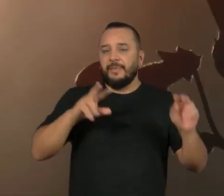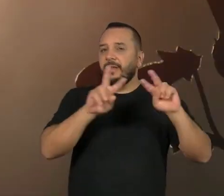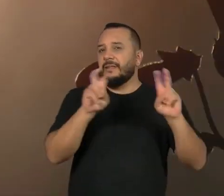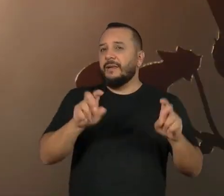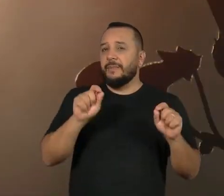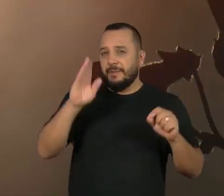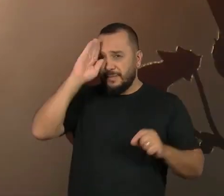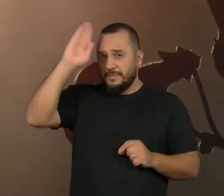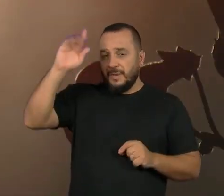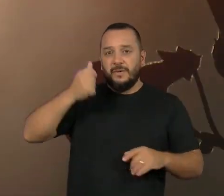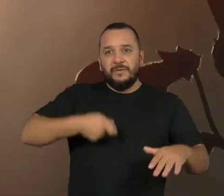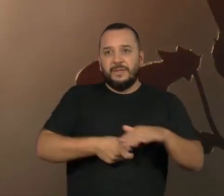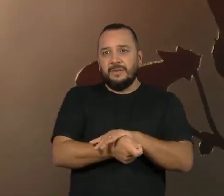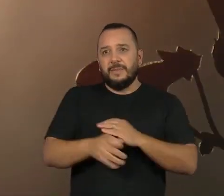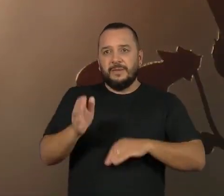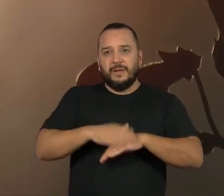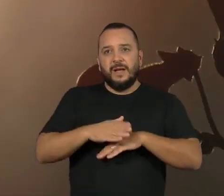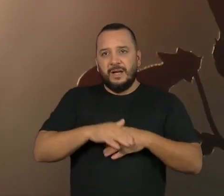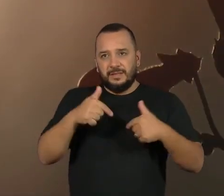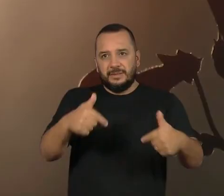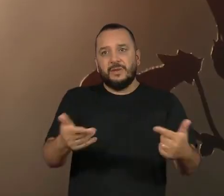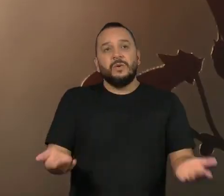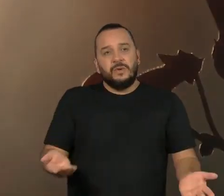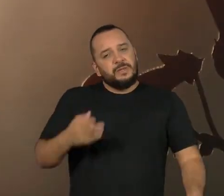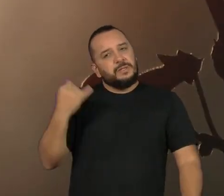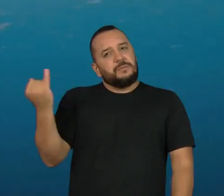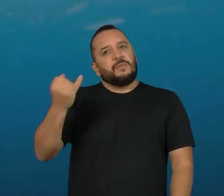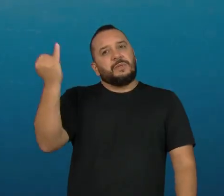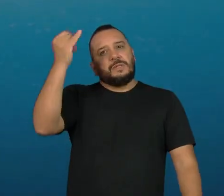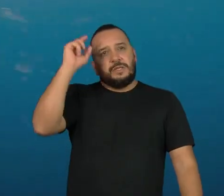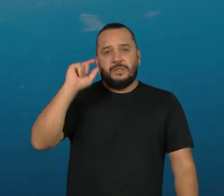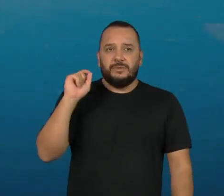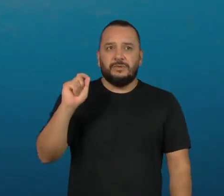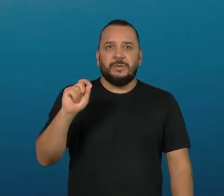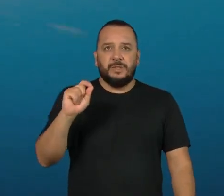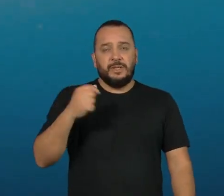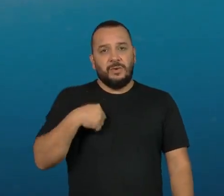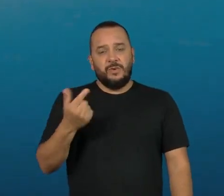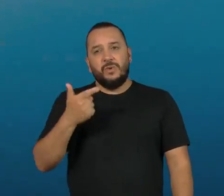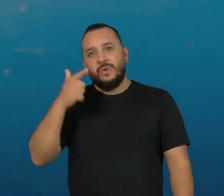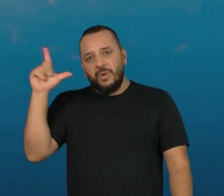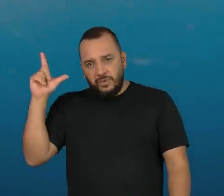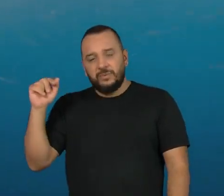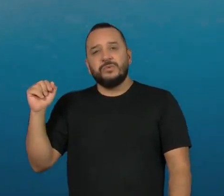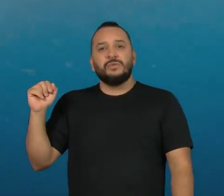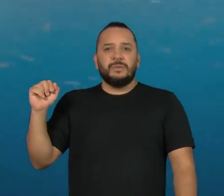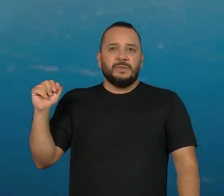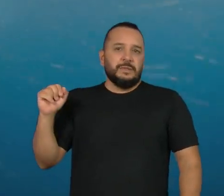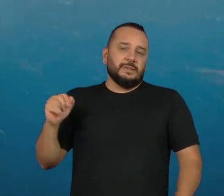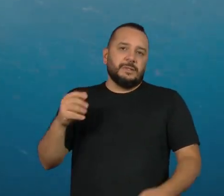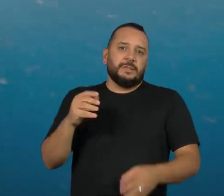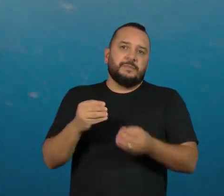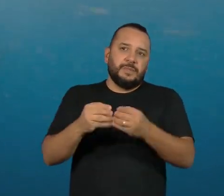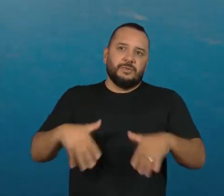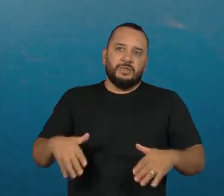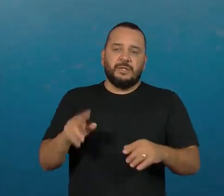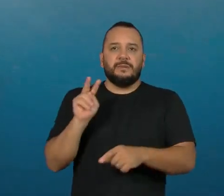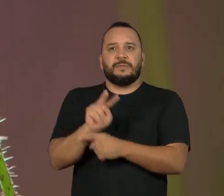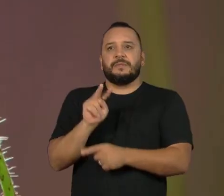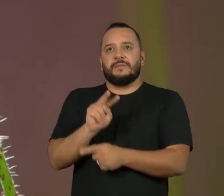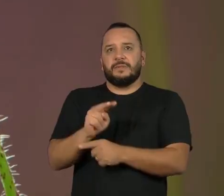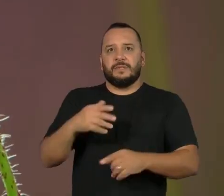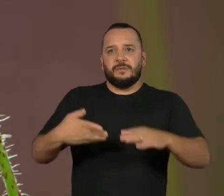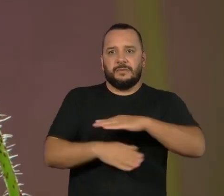o financiamento das ações e é fundamental lidar com outros fatores que comprometem a preservação